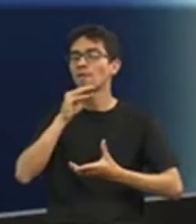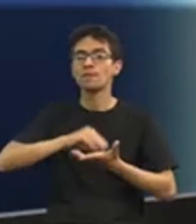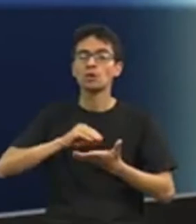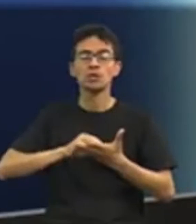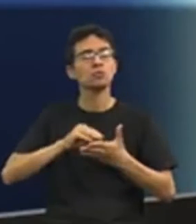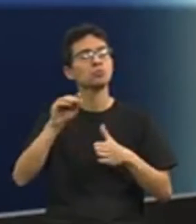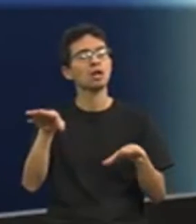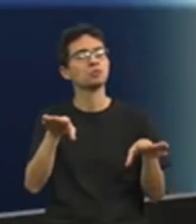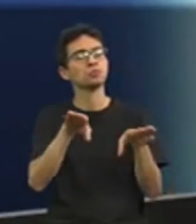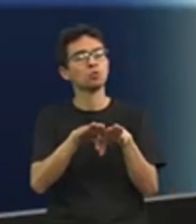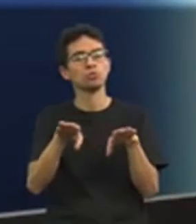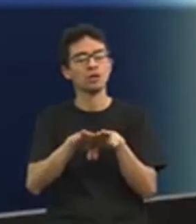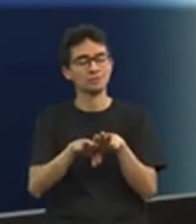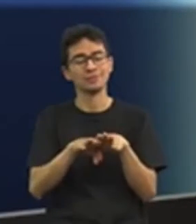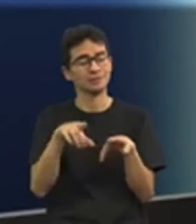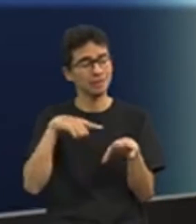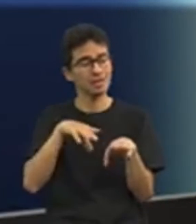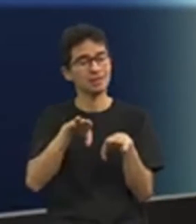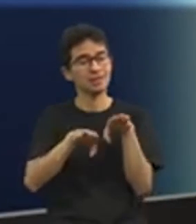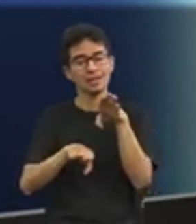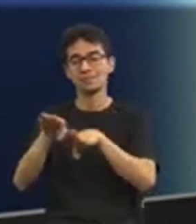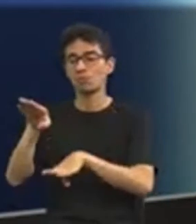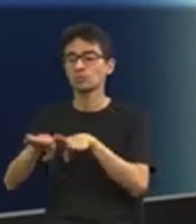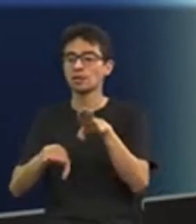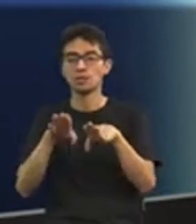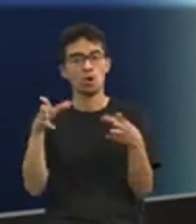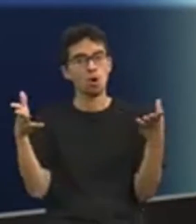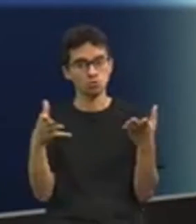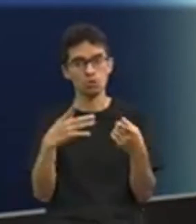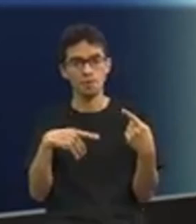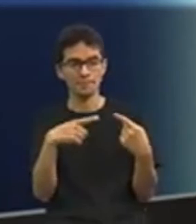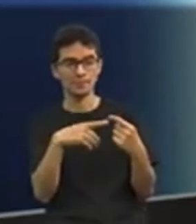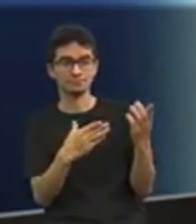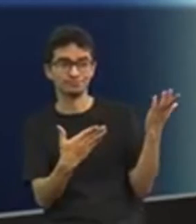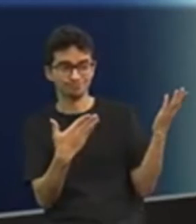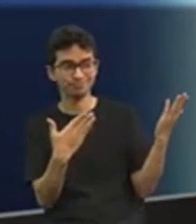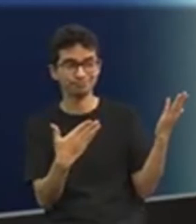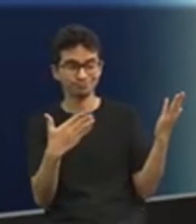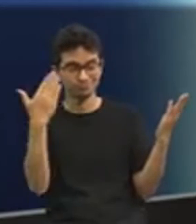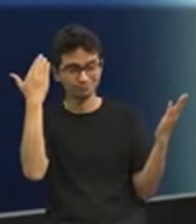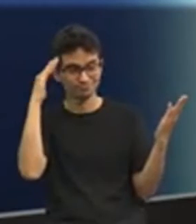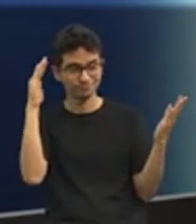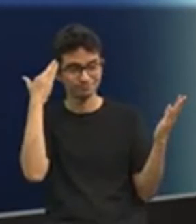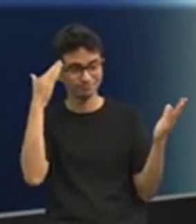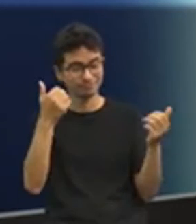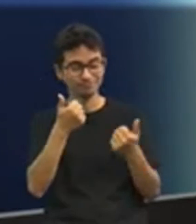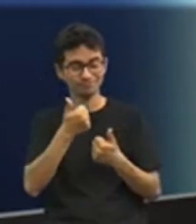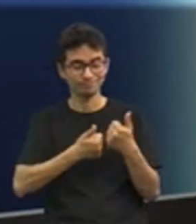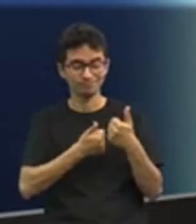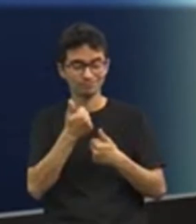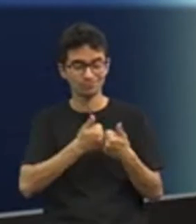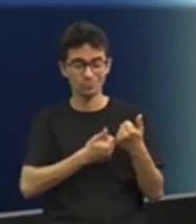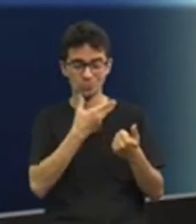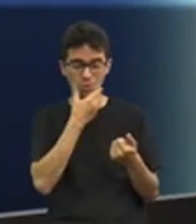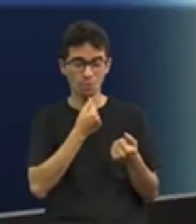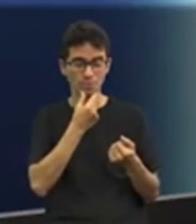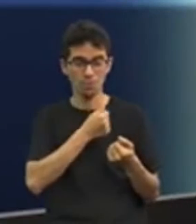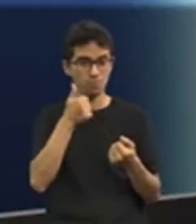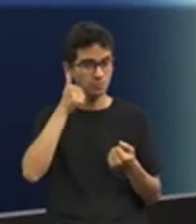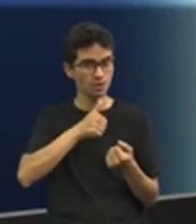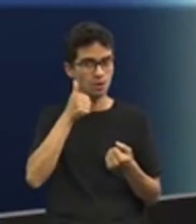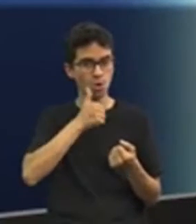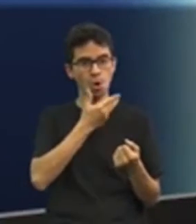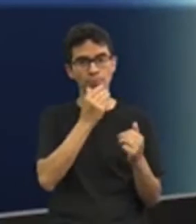desigualdade de gênero que é aplicada aqui no caso dela ao jogador de futebol e a jogadora de